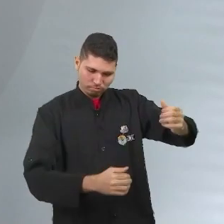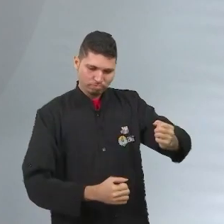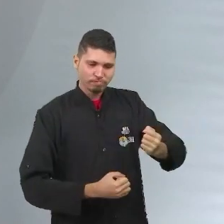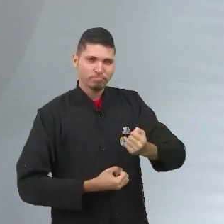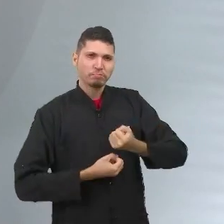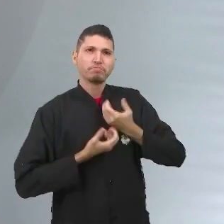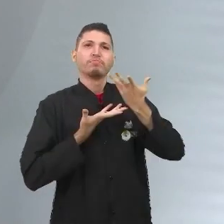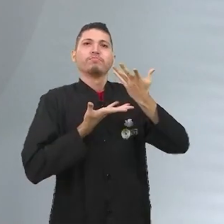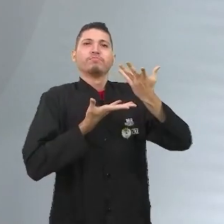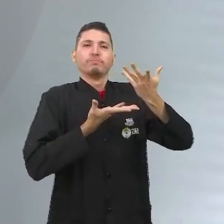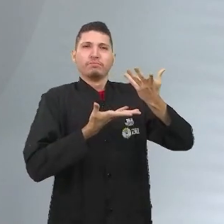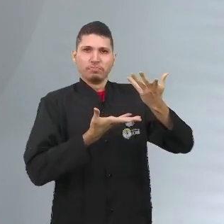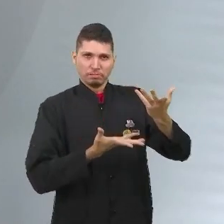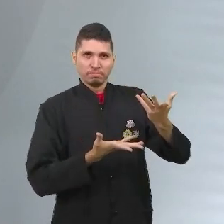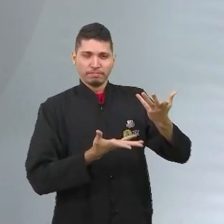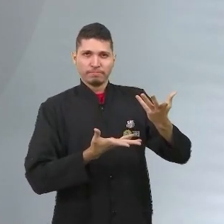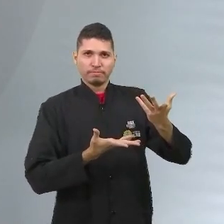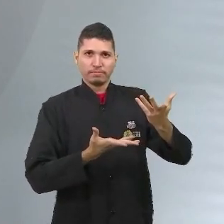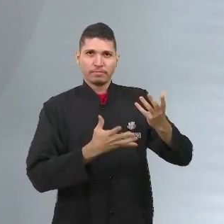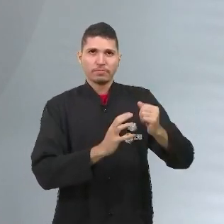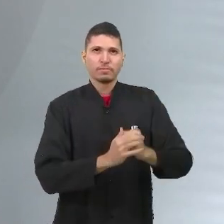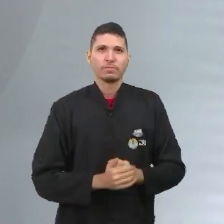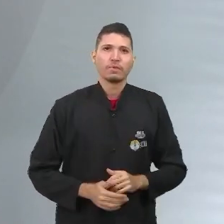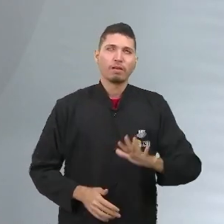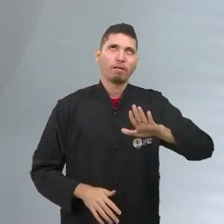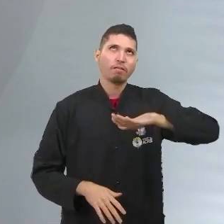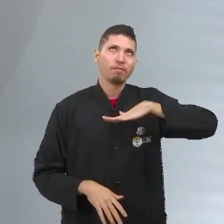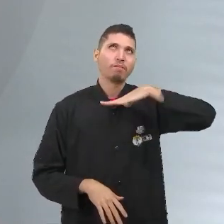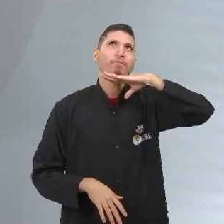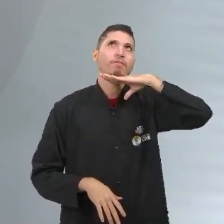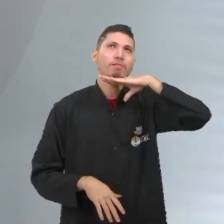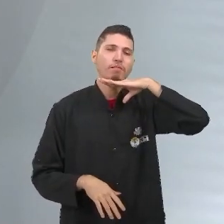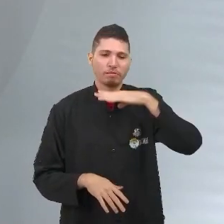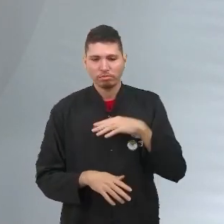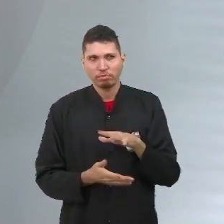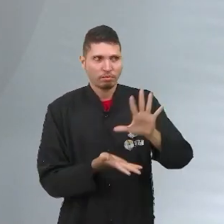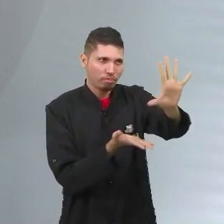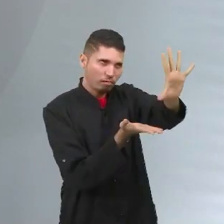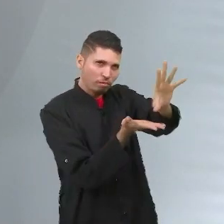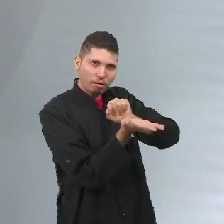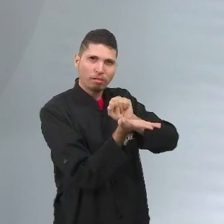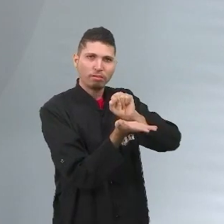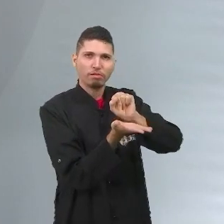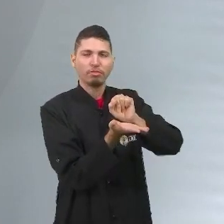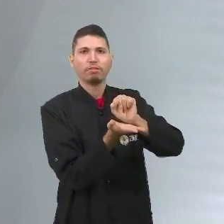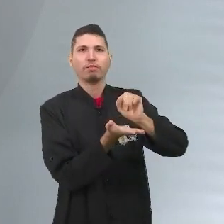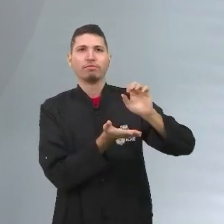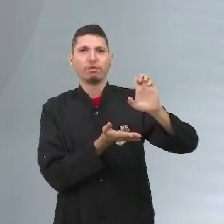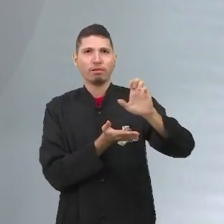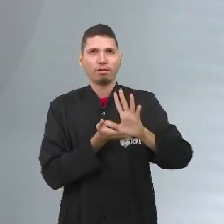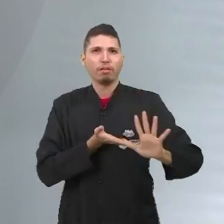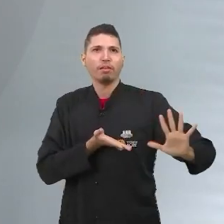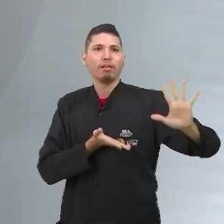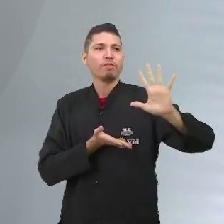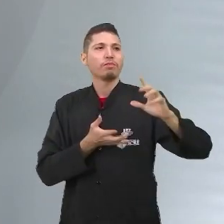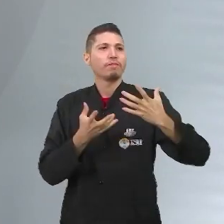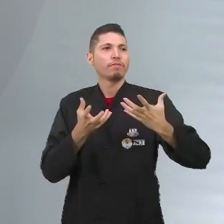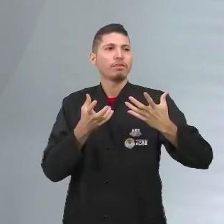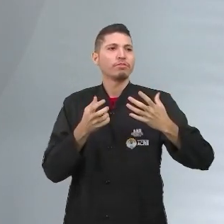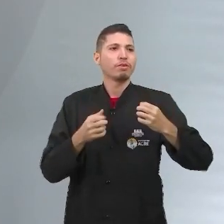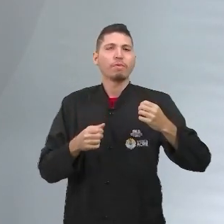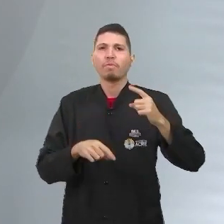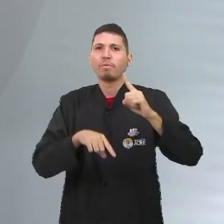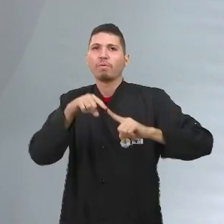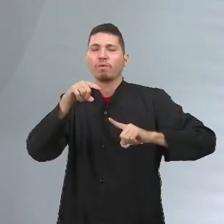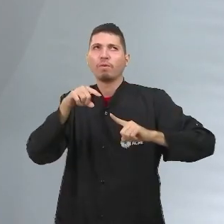mas o que eles fizeram? Eles estavam cansados de copiar da Europa. Chega de copiar, eu quero criar algo novo, eu quero romper